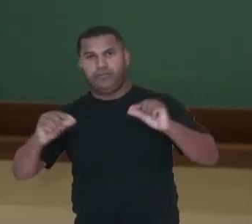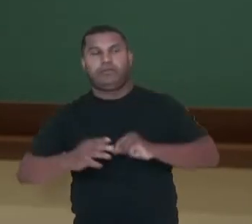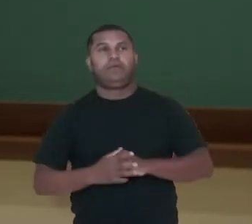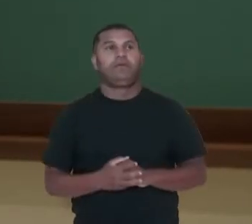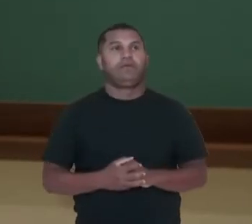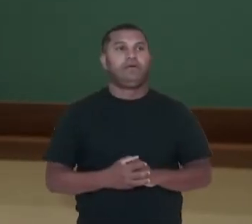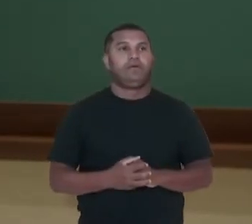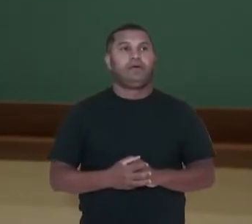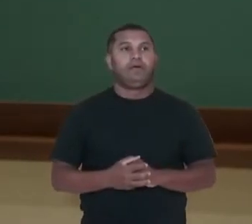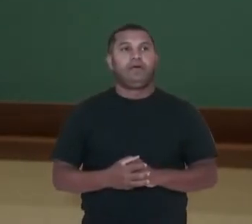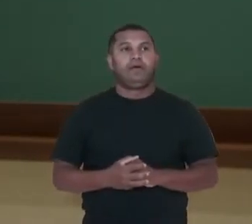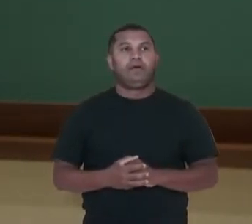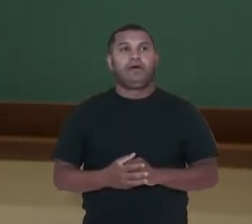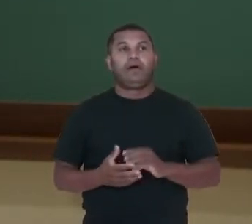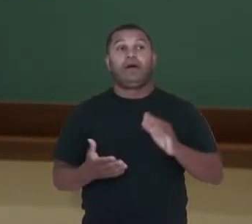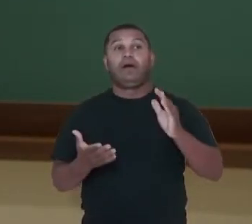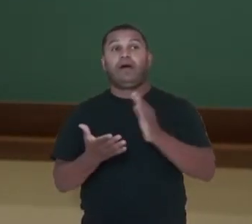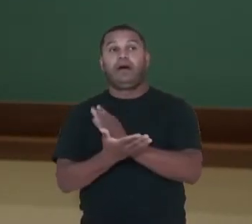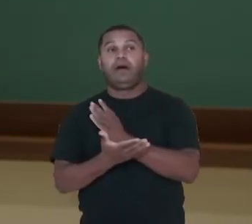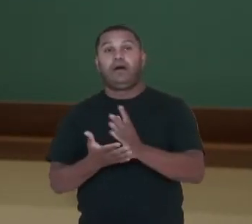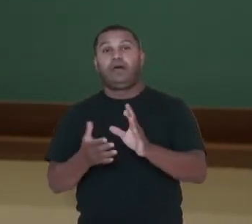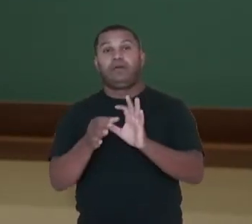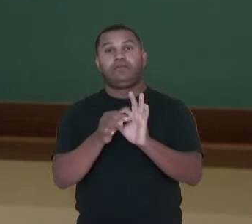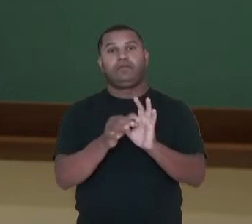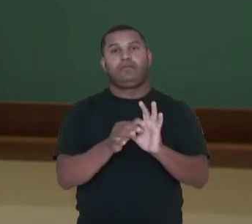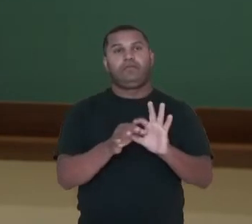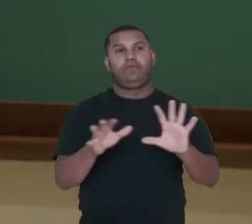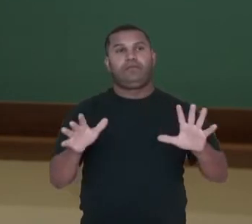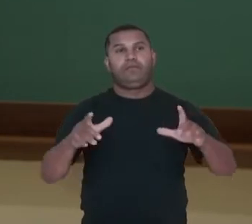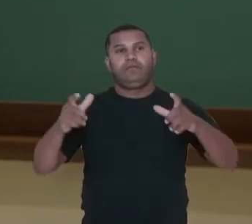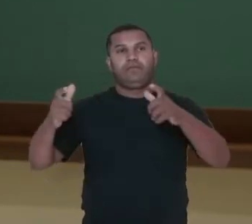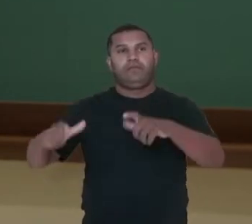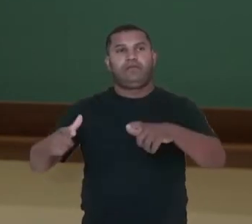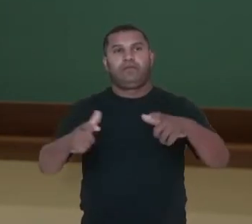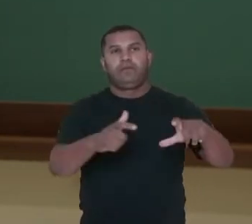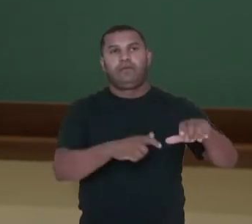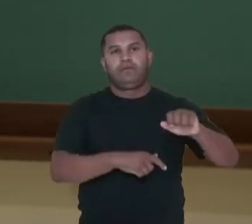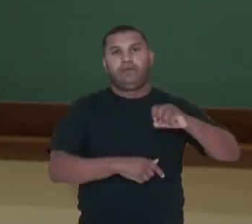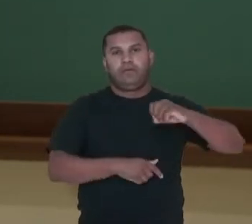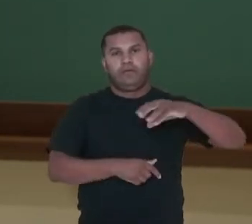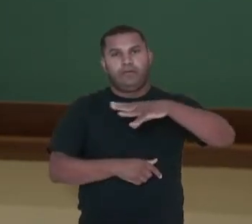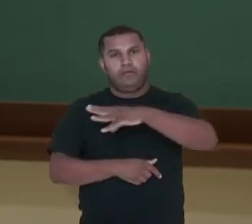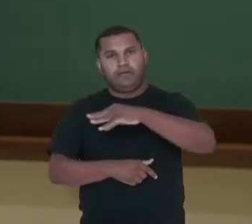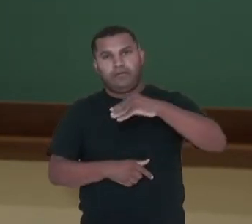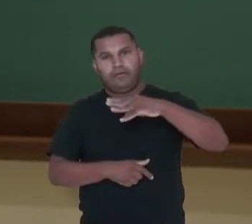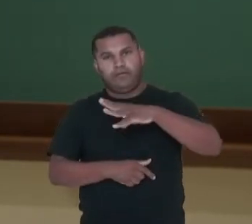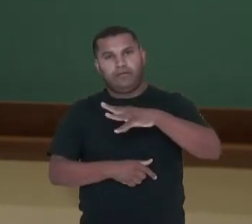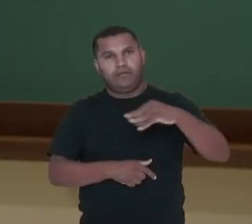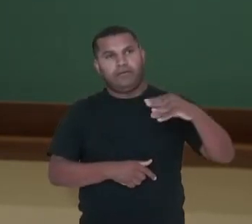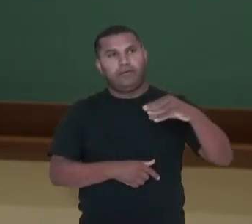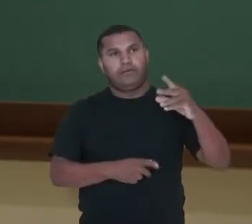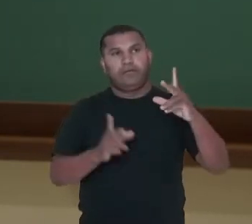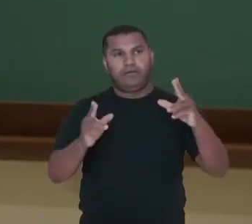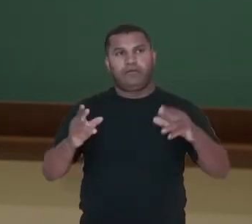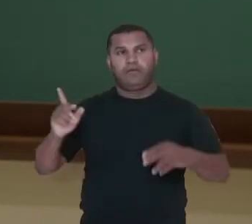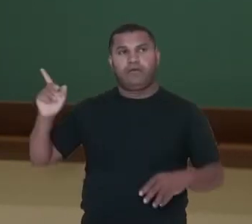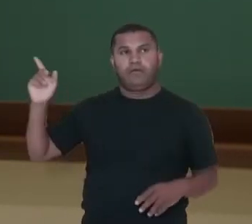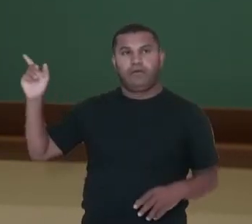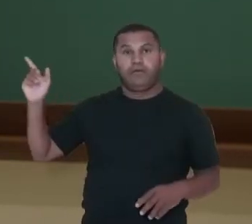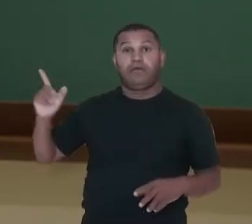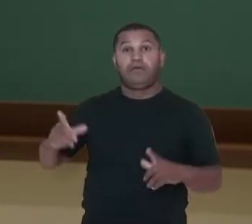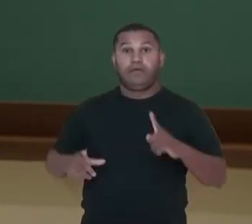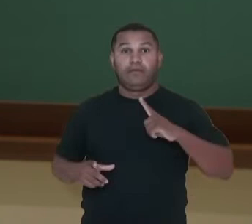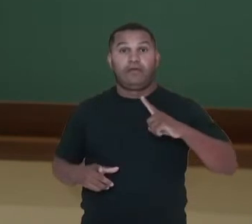Uns são de vida livre, estão no ambiente, vivem no mar, na água doce, até